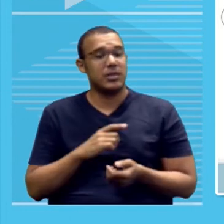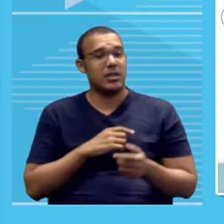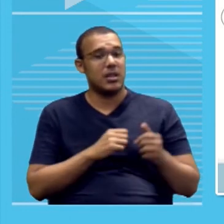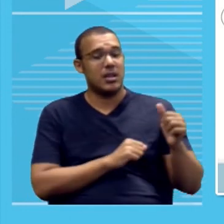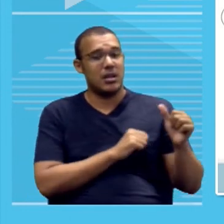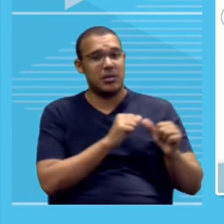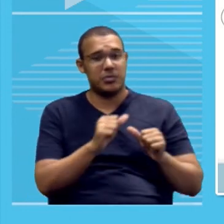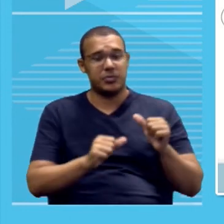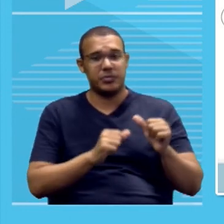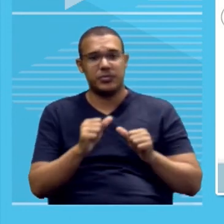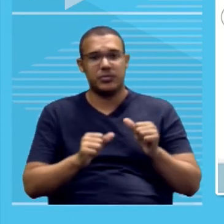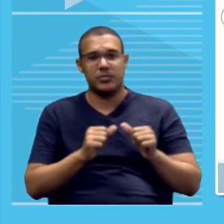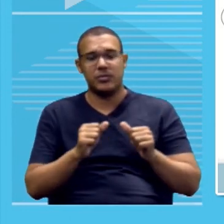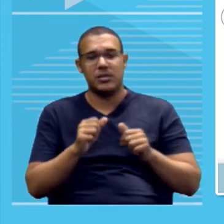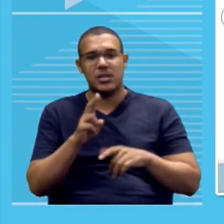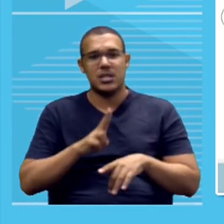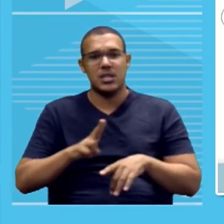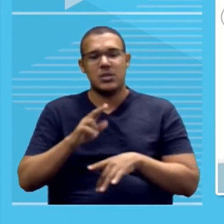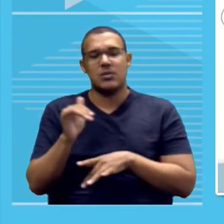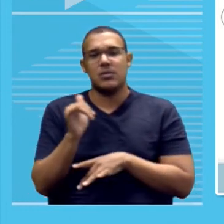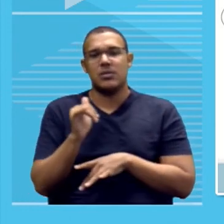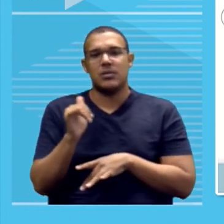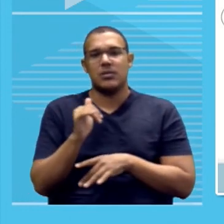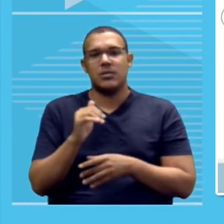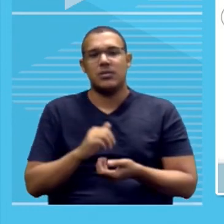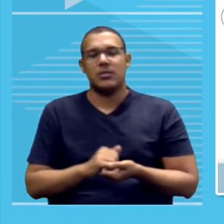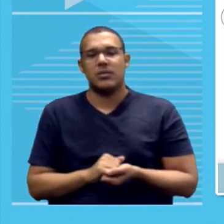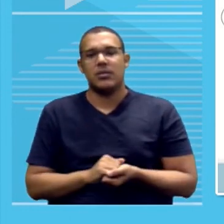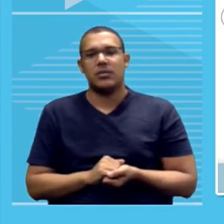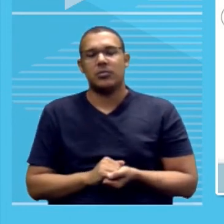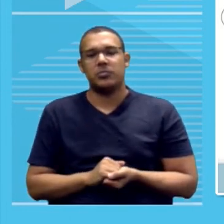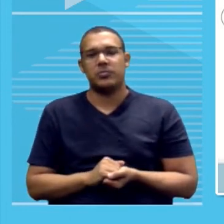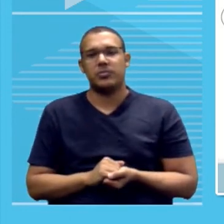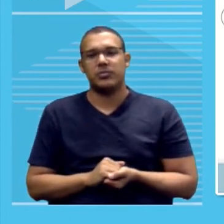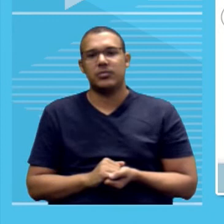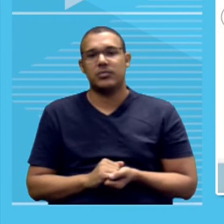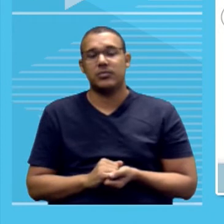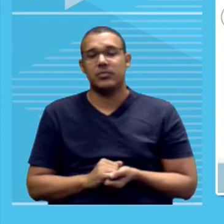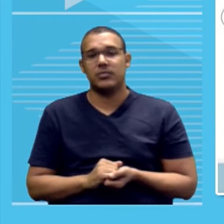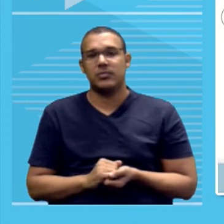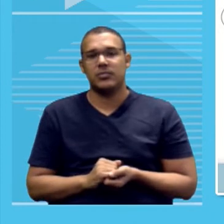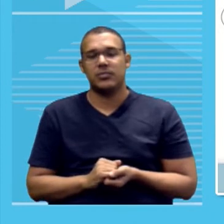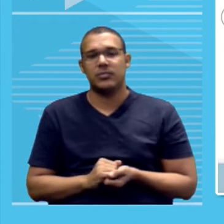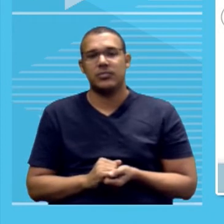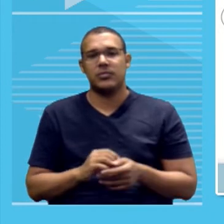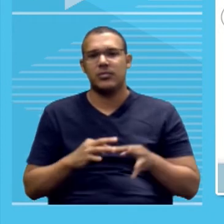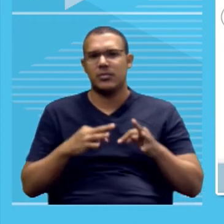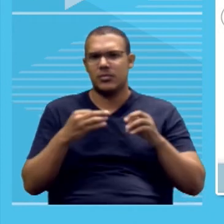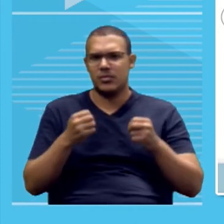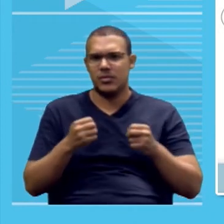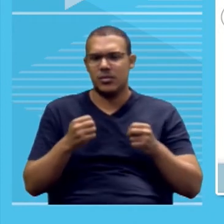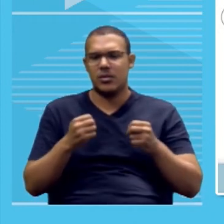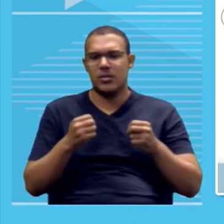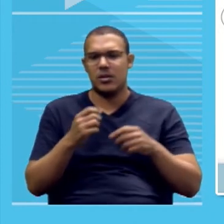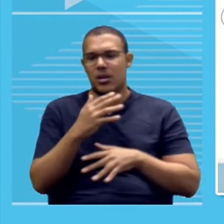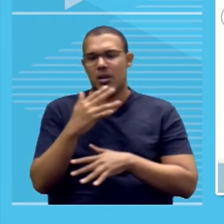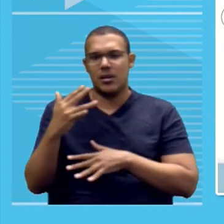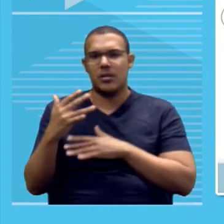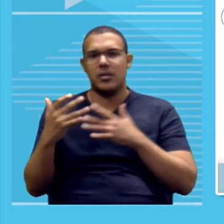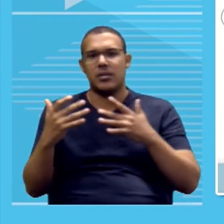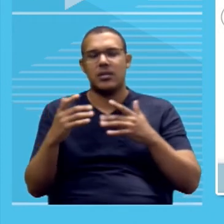transformam esse consumo de energia. Claro, isso tudo também tem uma função ambiental. Você